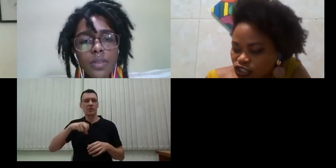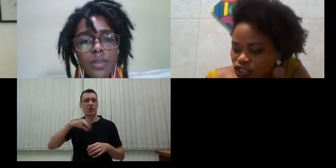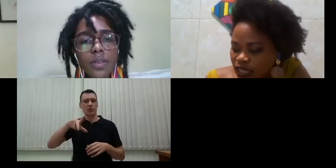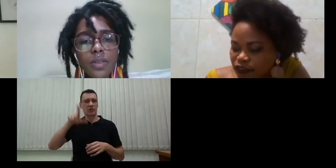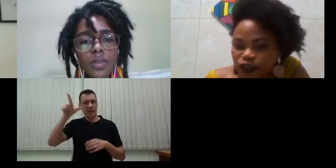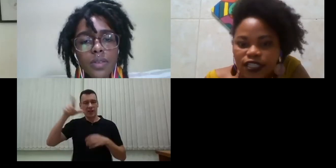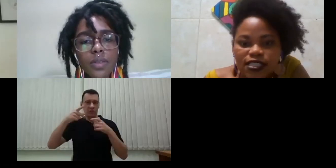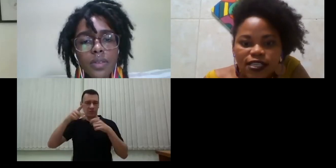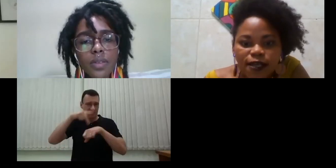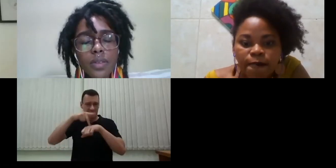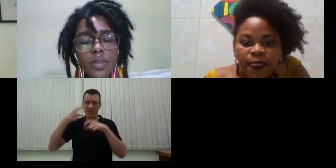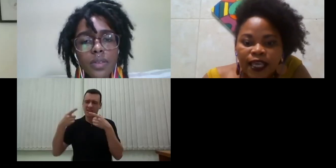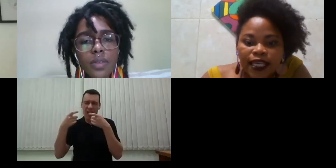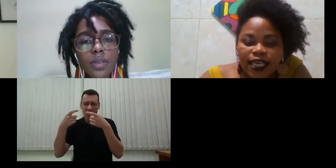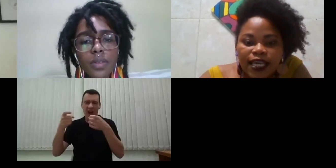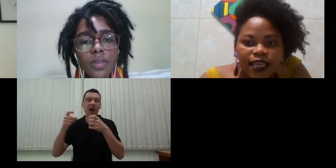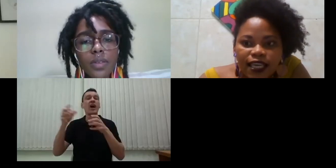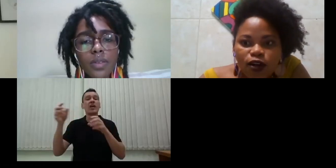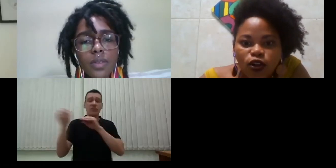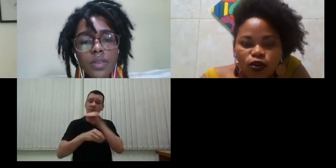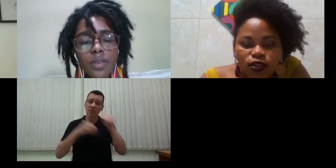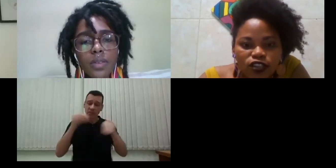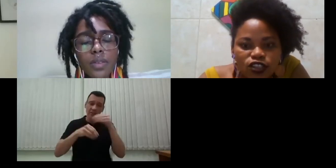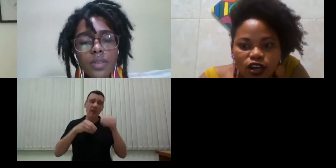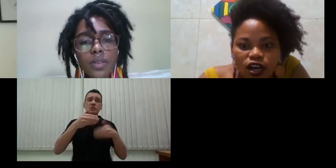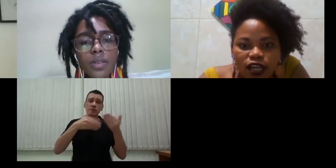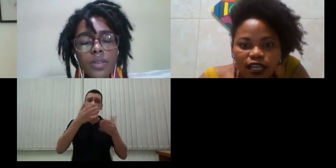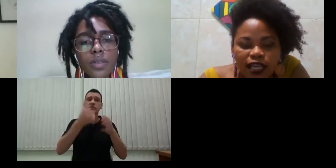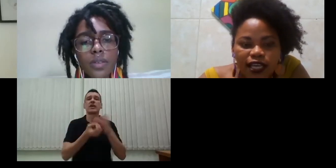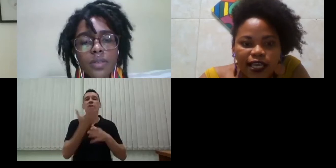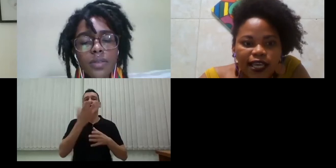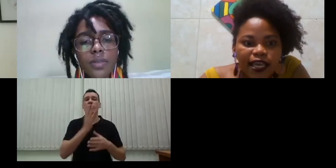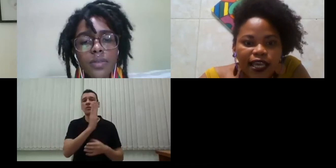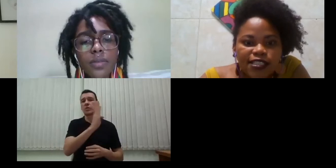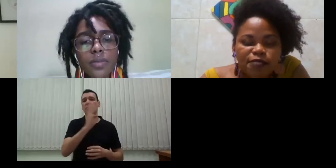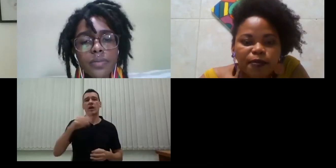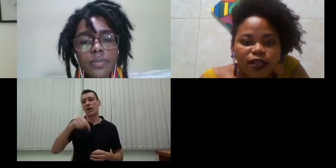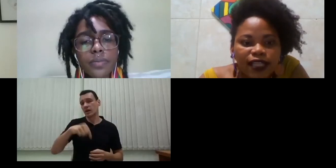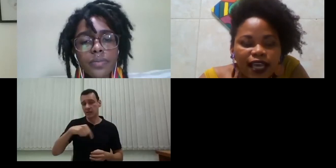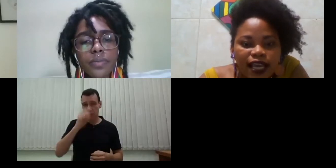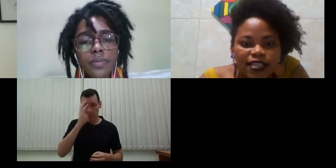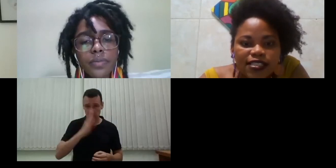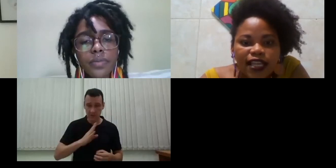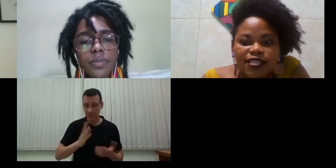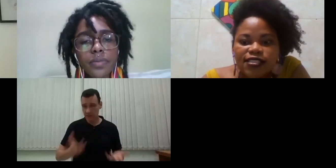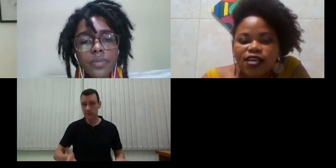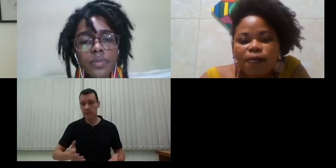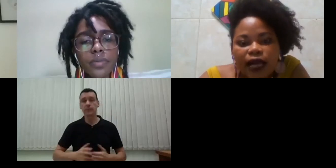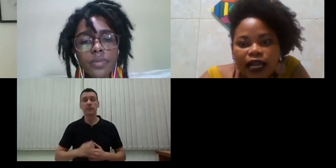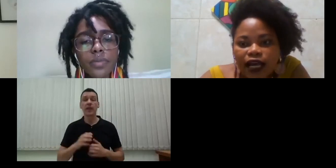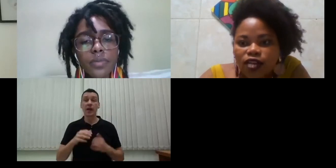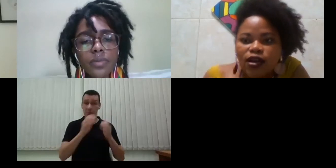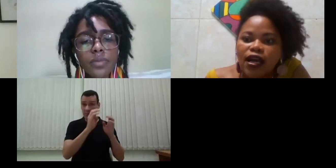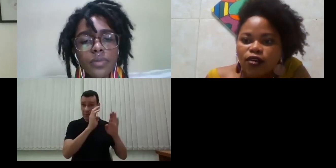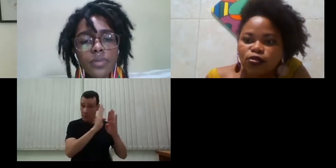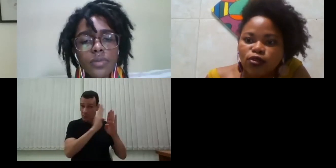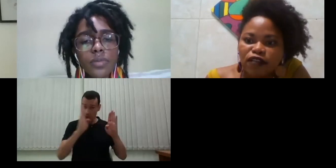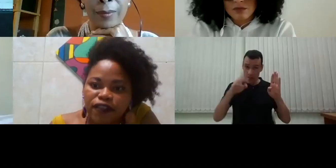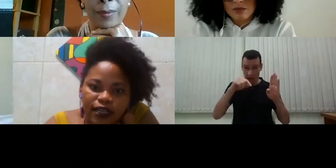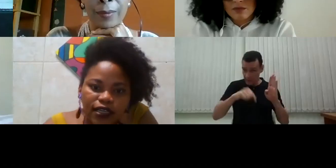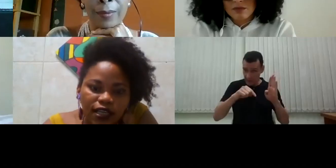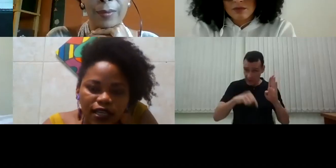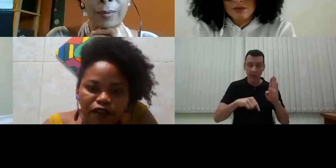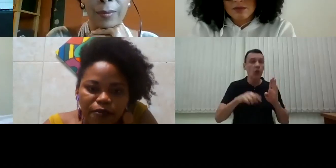que a gente já deve conhecer. E aí, ao longo da história, essas bibliotecas, elas não abarcaram a